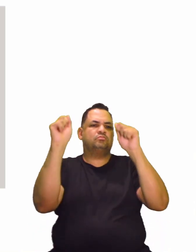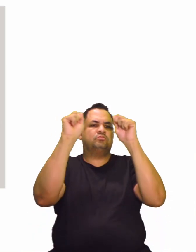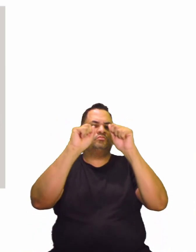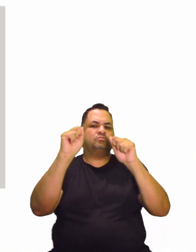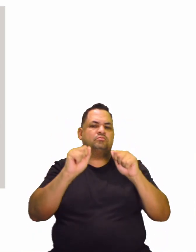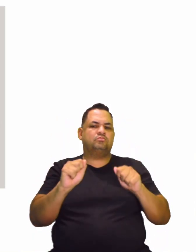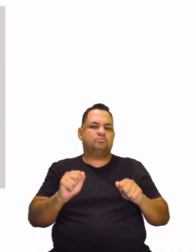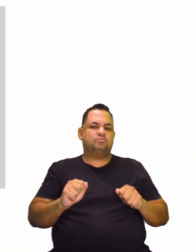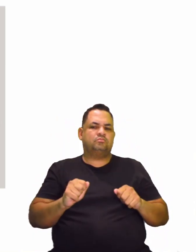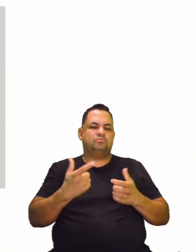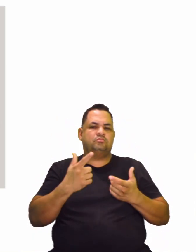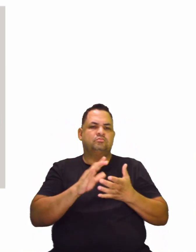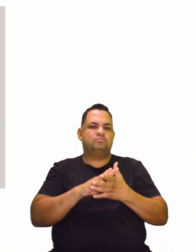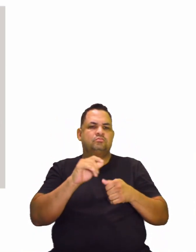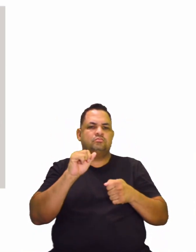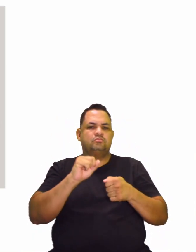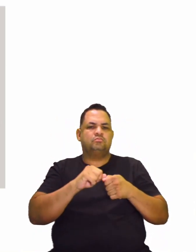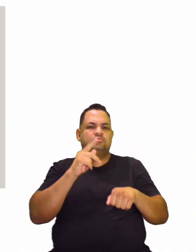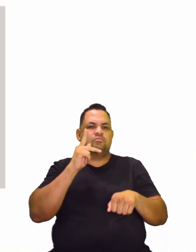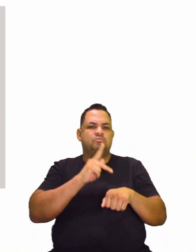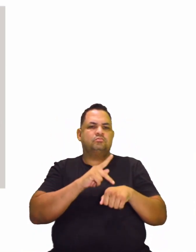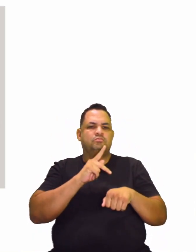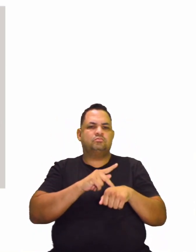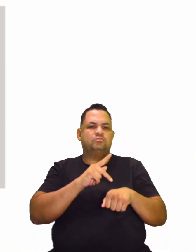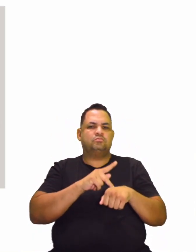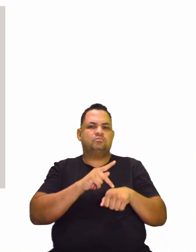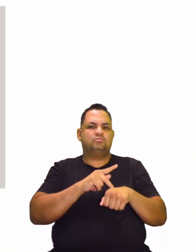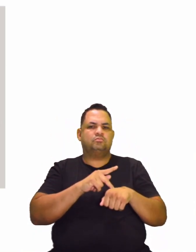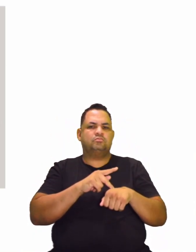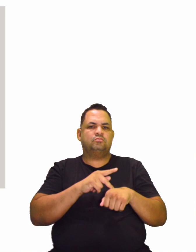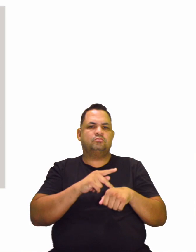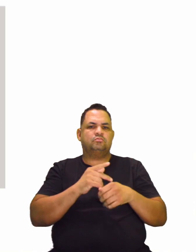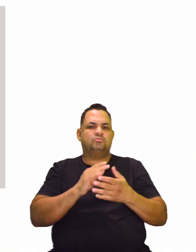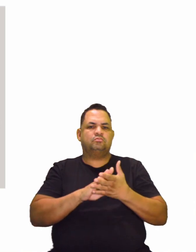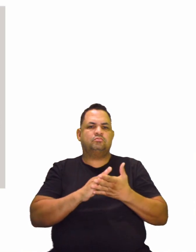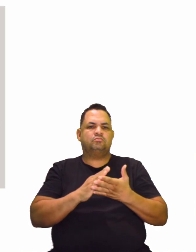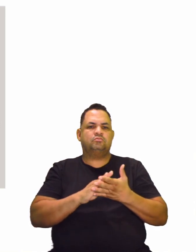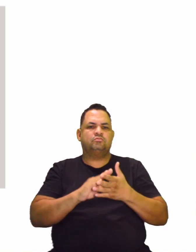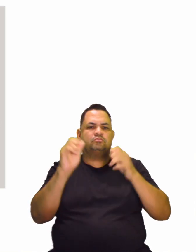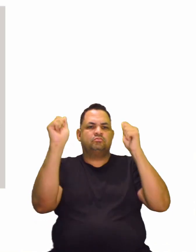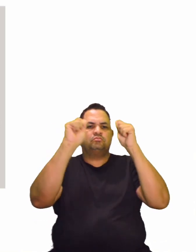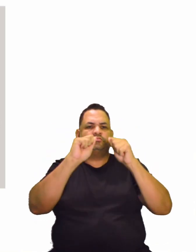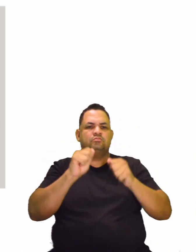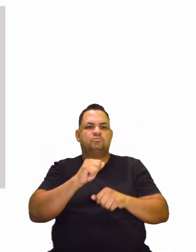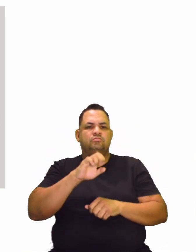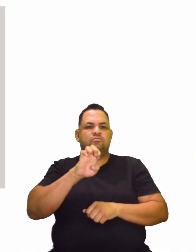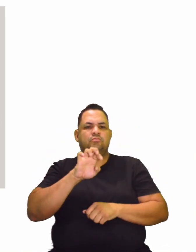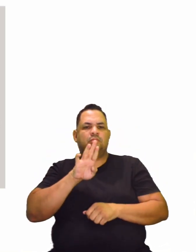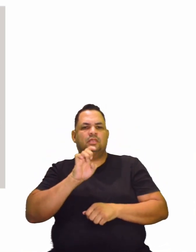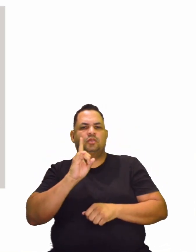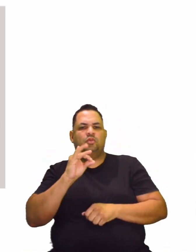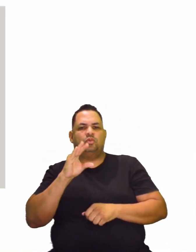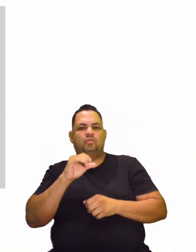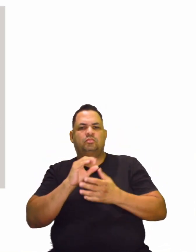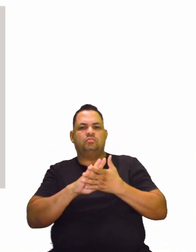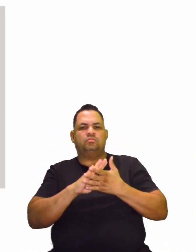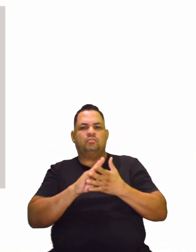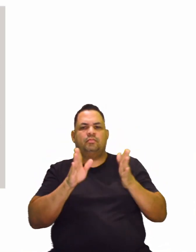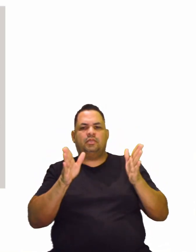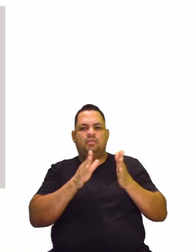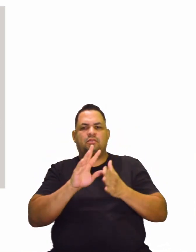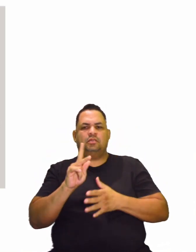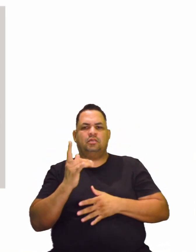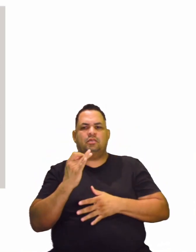escultura feita em pedra, né, provavelmente mármore. Estátuas de Eros dormindo, período helenístico, entre